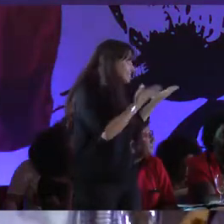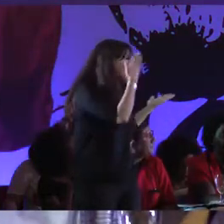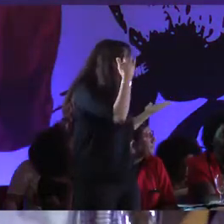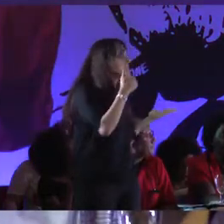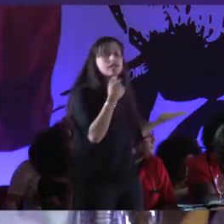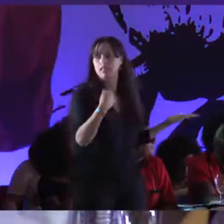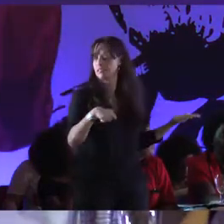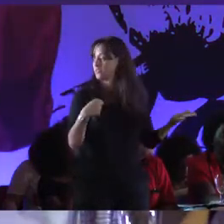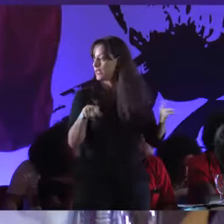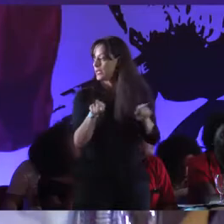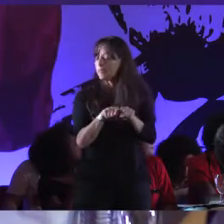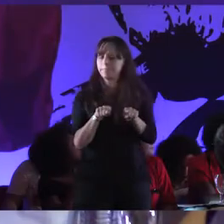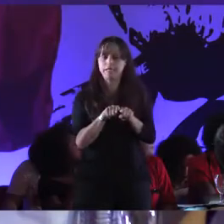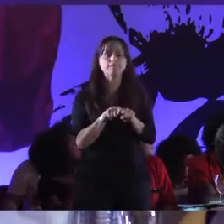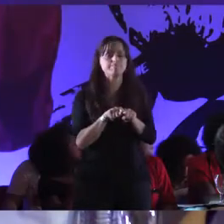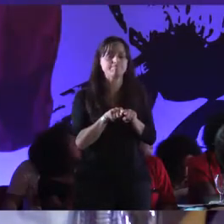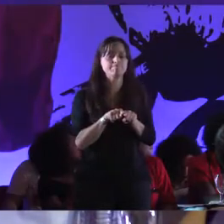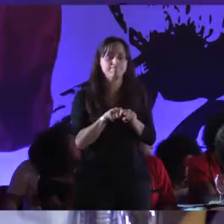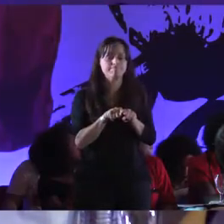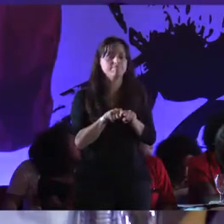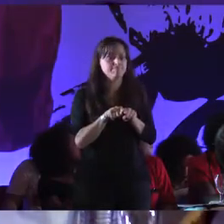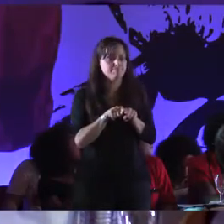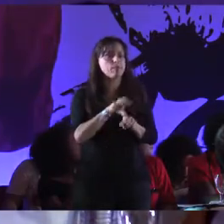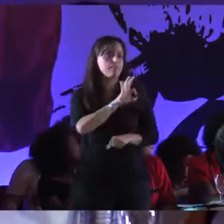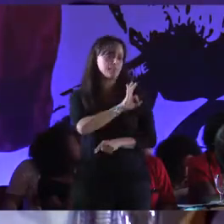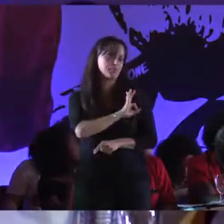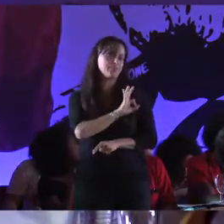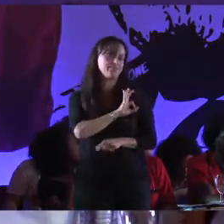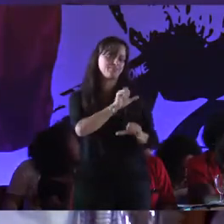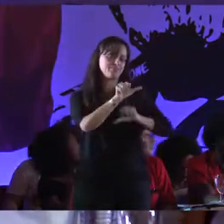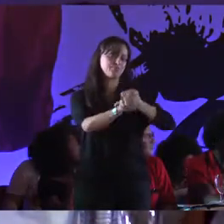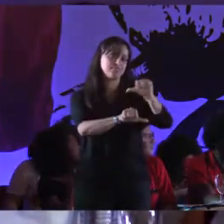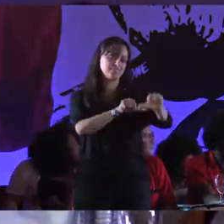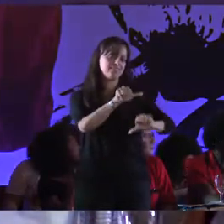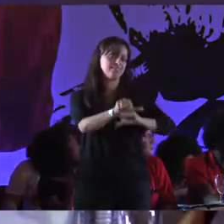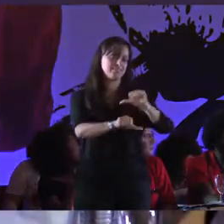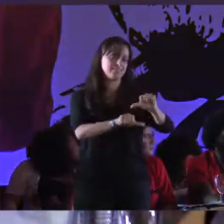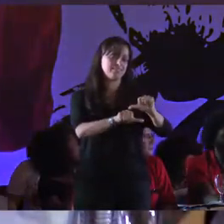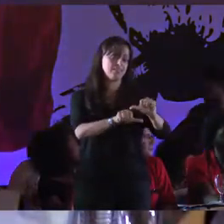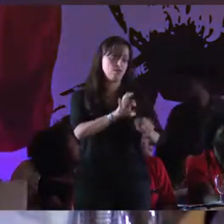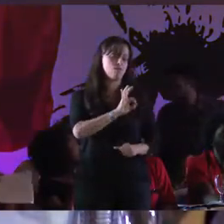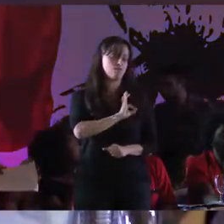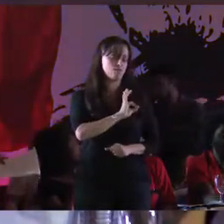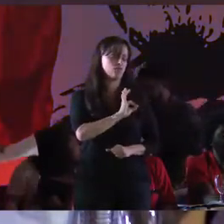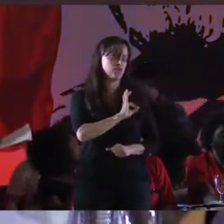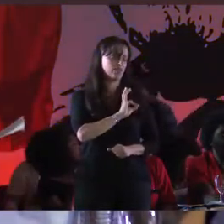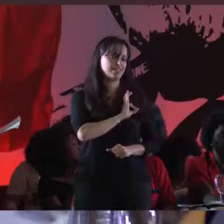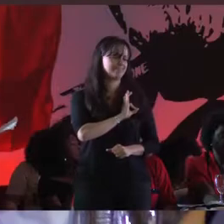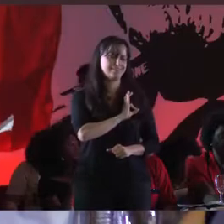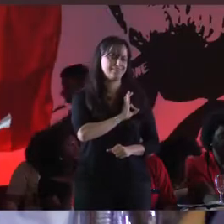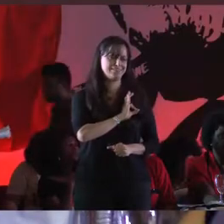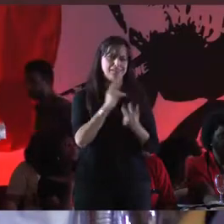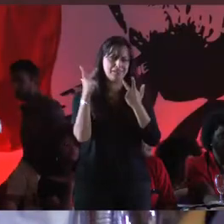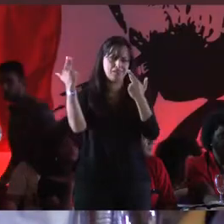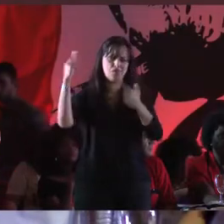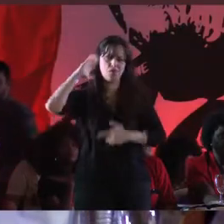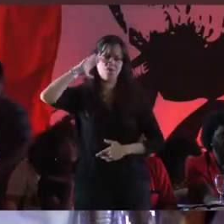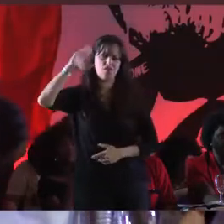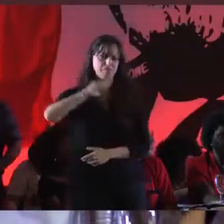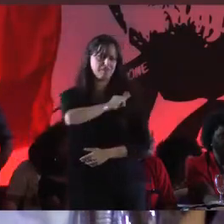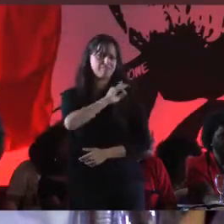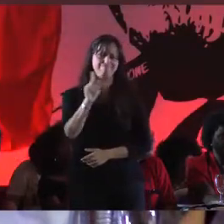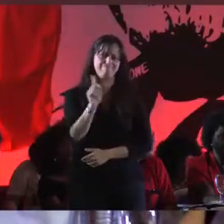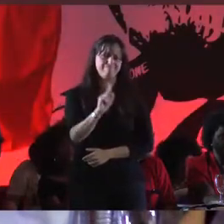também reformar as polícias. Uma polícia que não haja nessa lógica militarizada. Eu vi